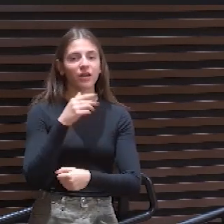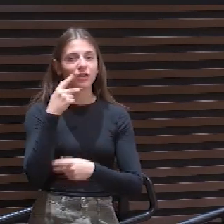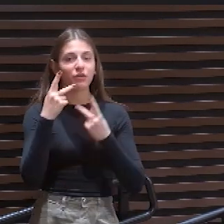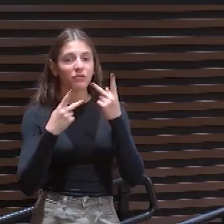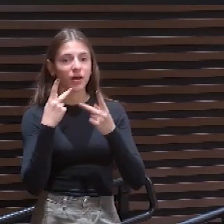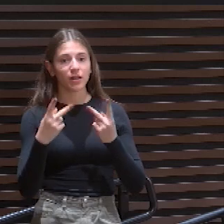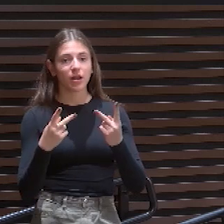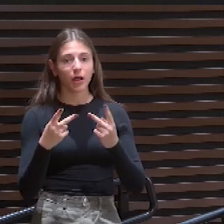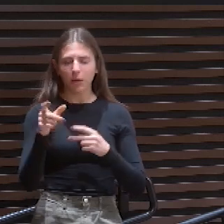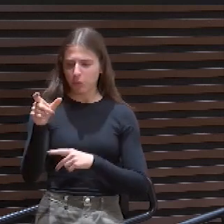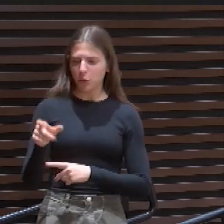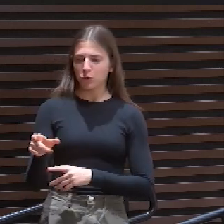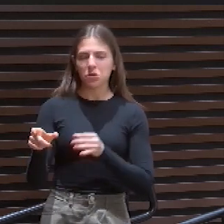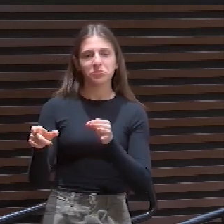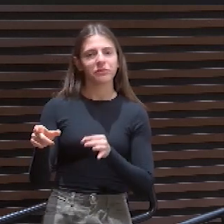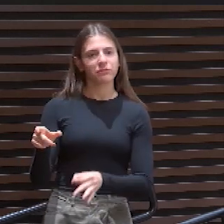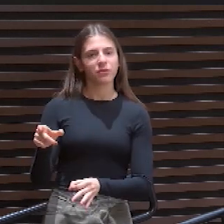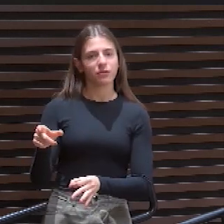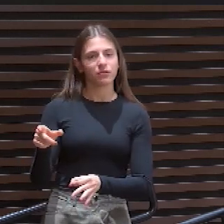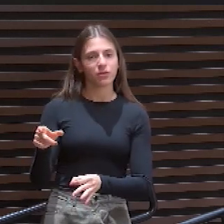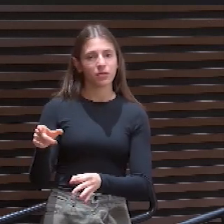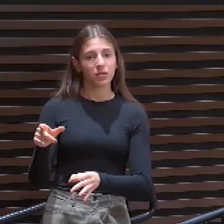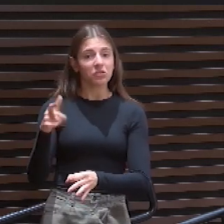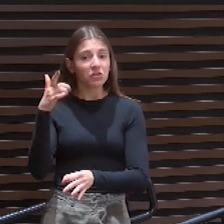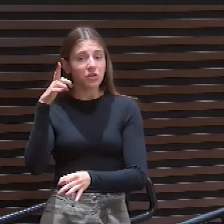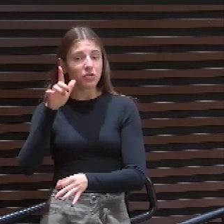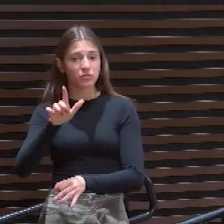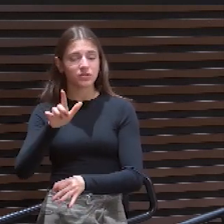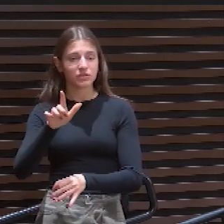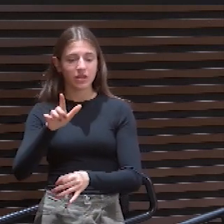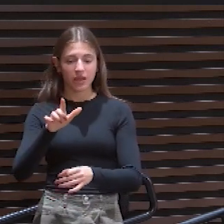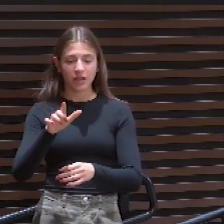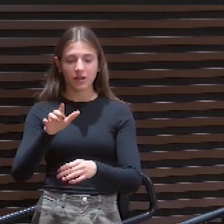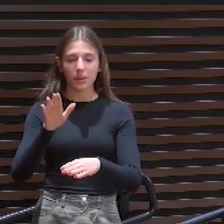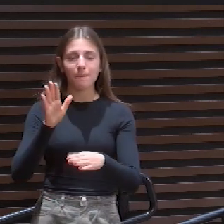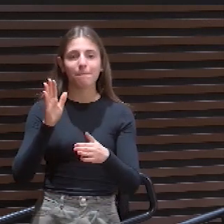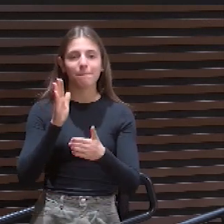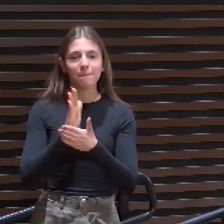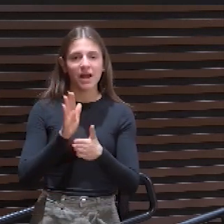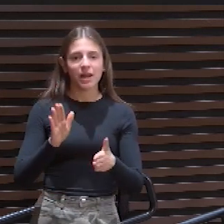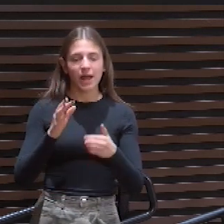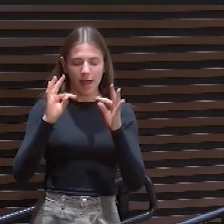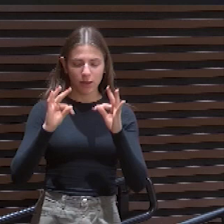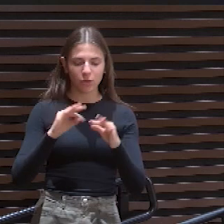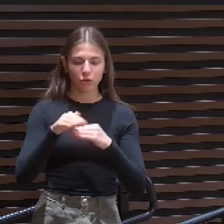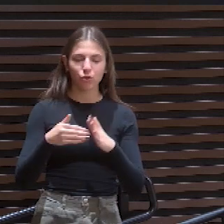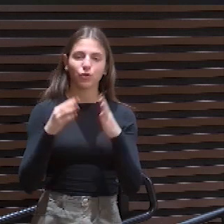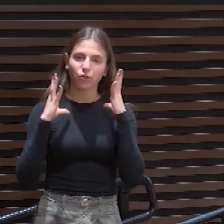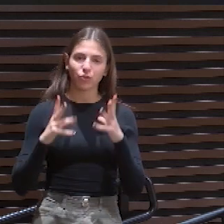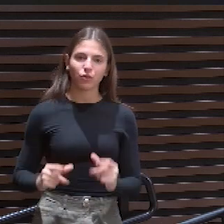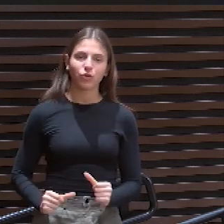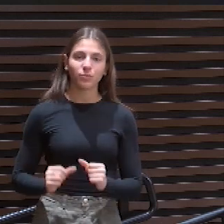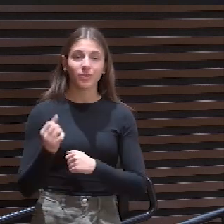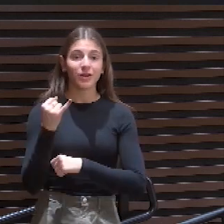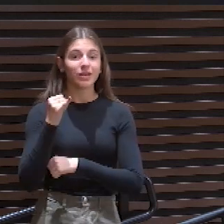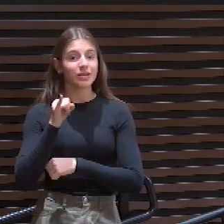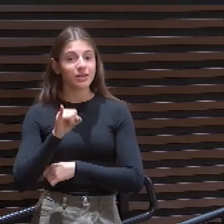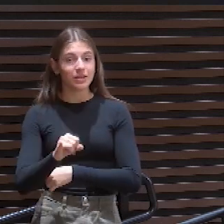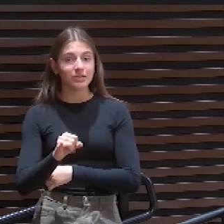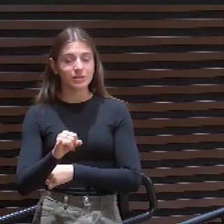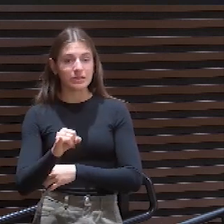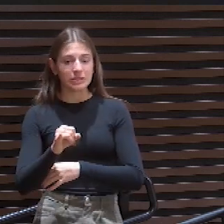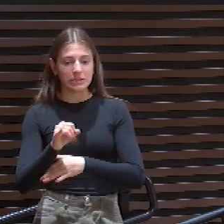varão, capaz de refrear também todo o corpo. Ora, se pomos freio na boca